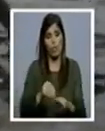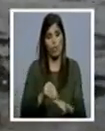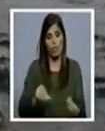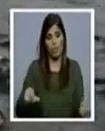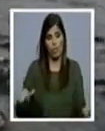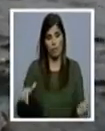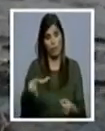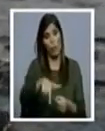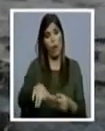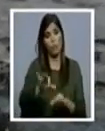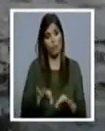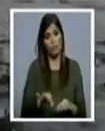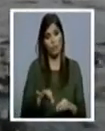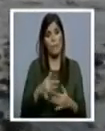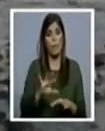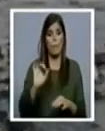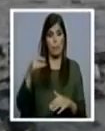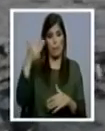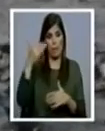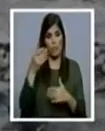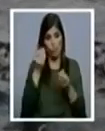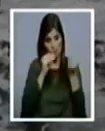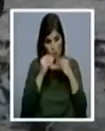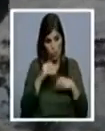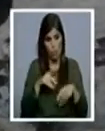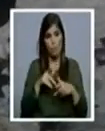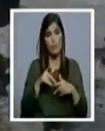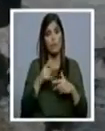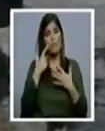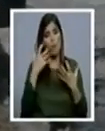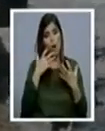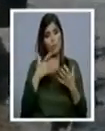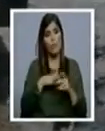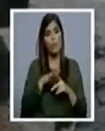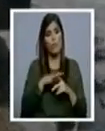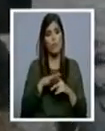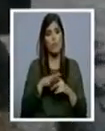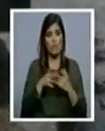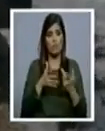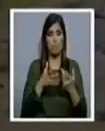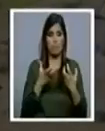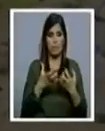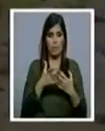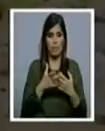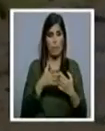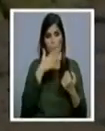no sapal. Mas os primeiros resultados revelam a força das intervenções